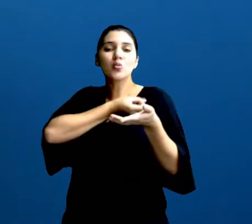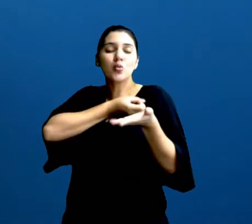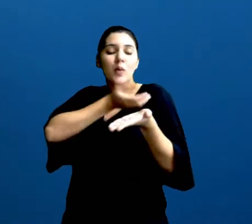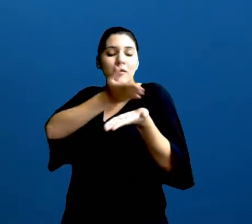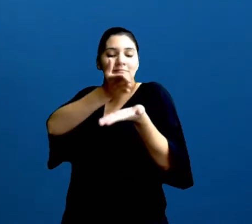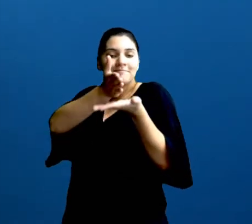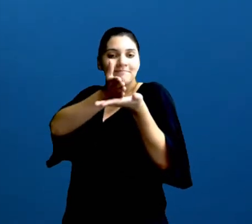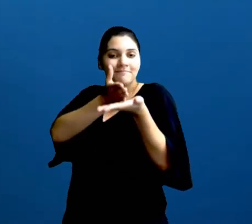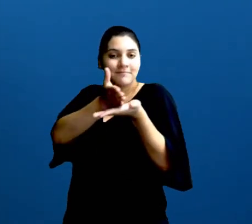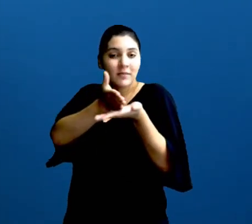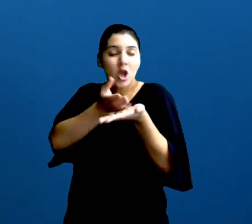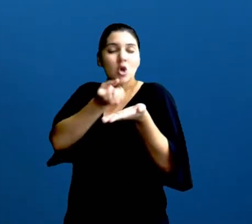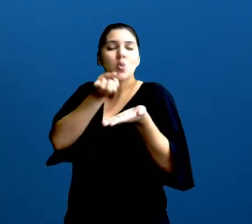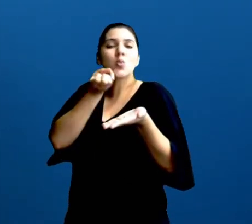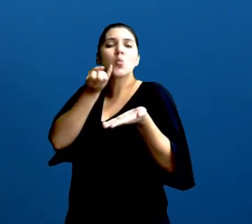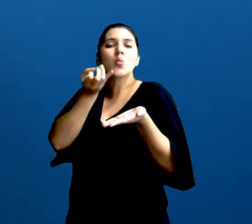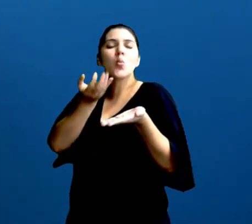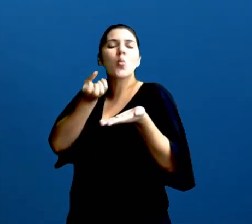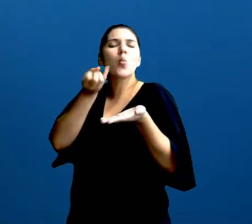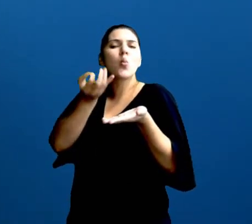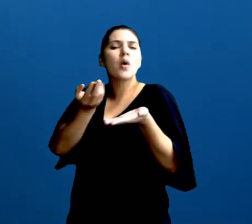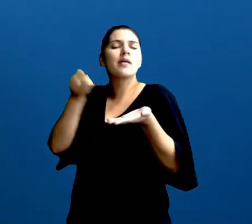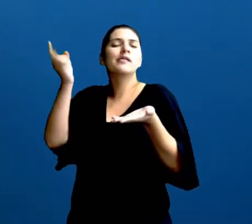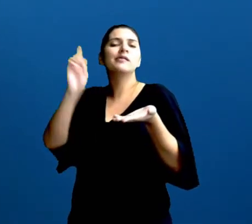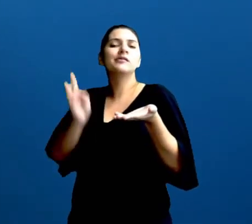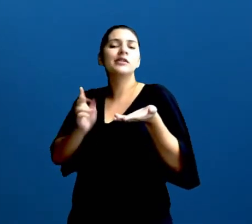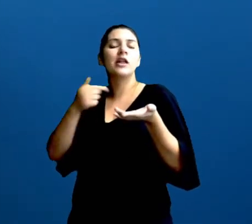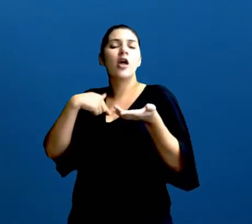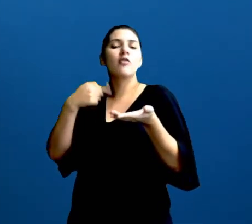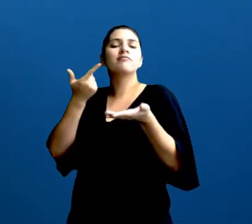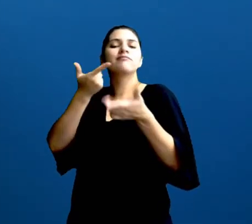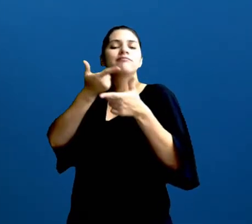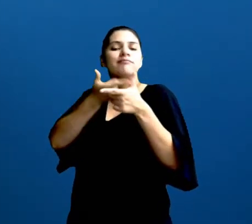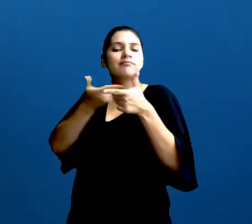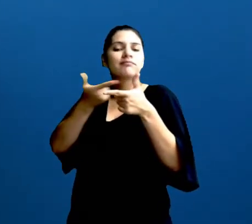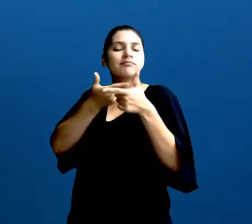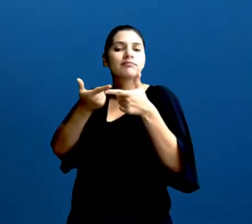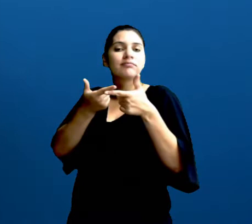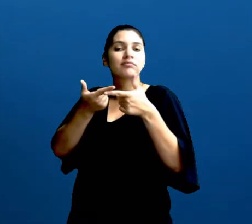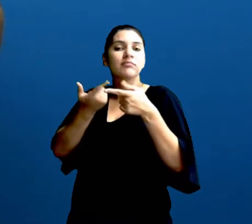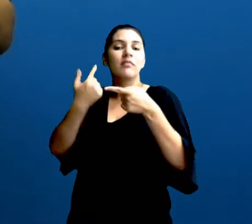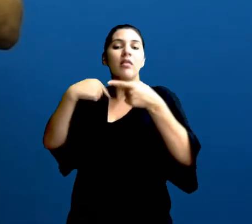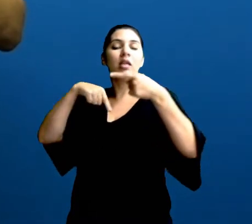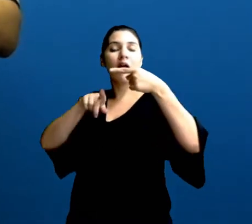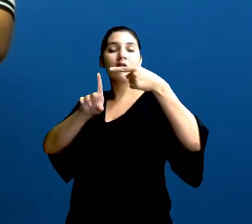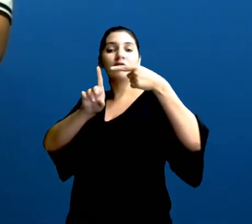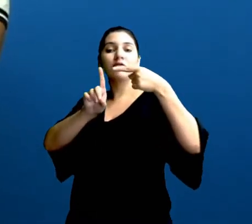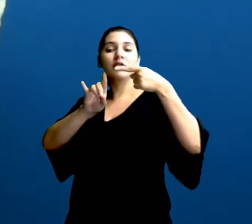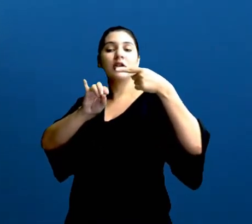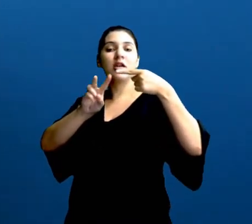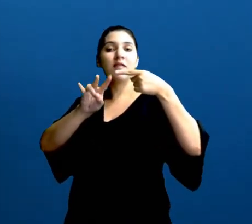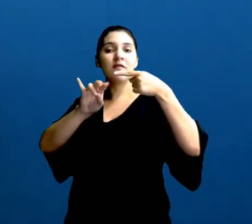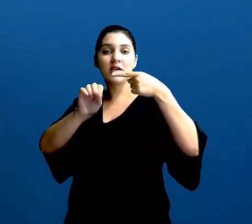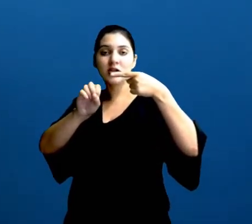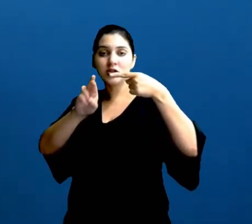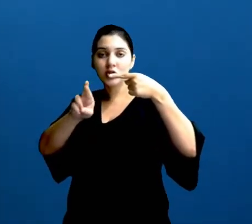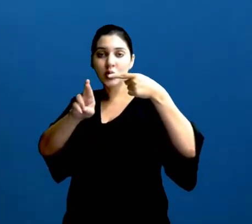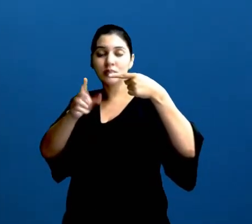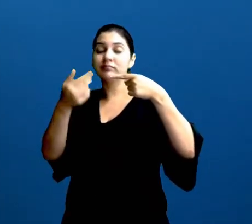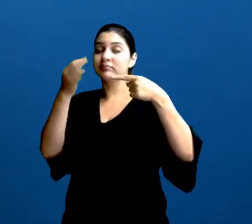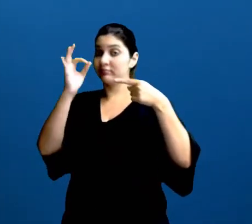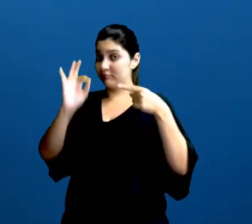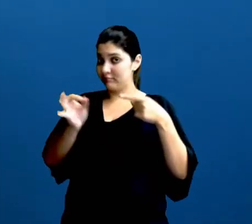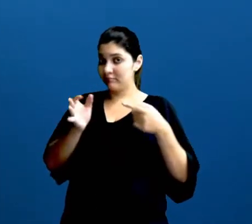tá certo? Quantas vezes eu vou repartir esse número? É o divisor, tá